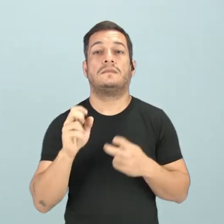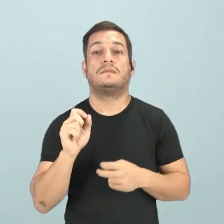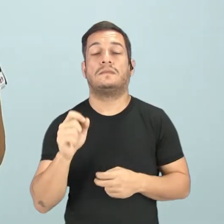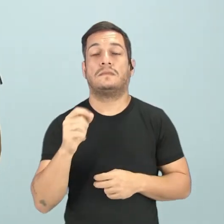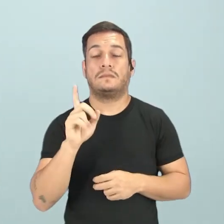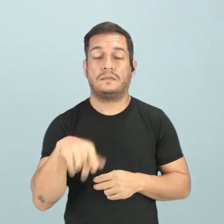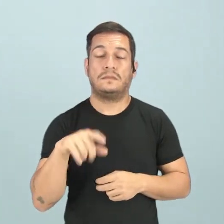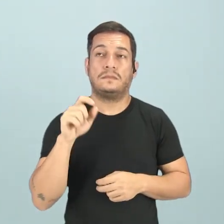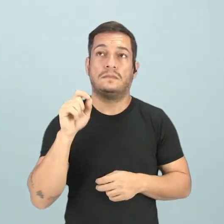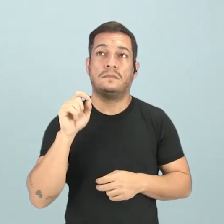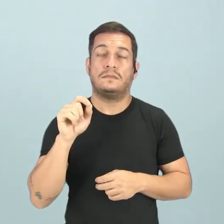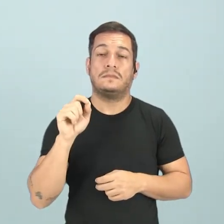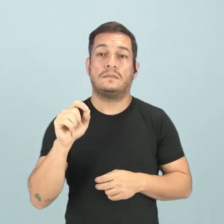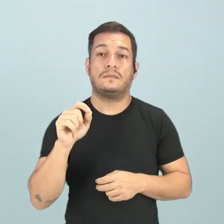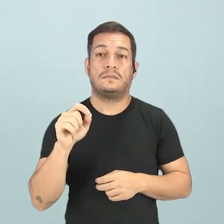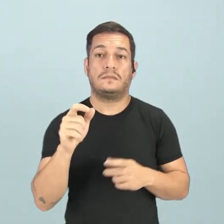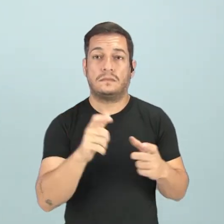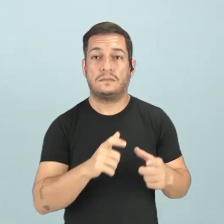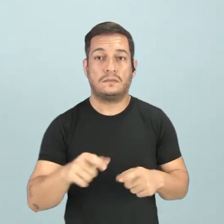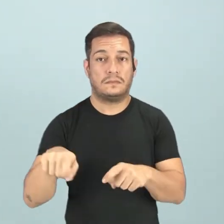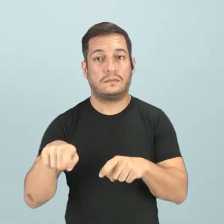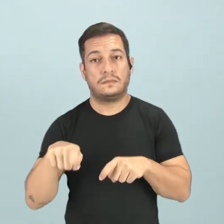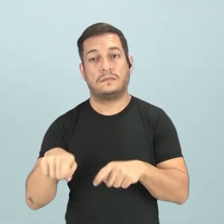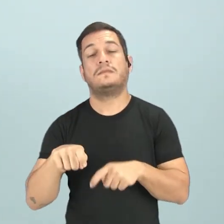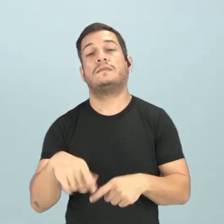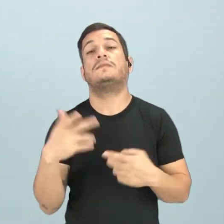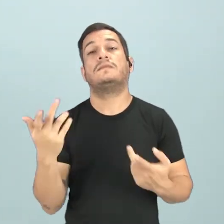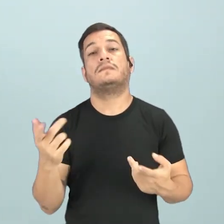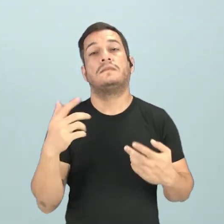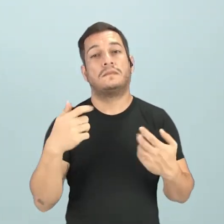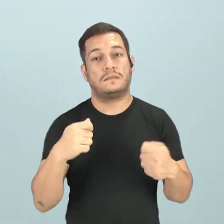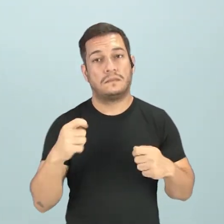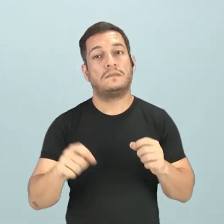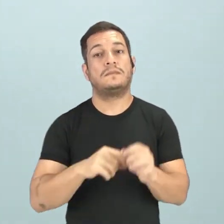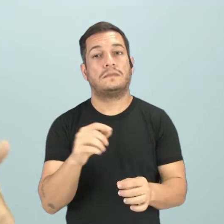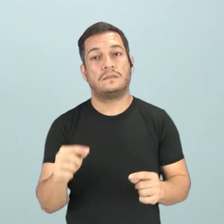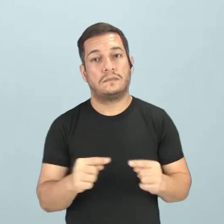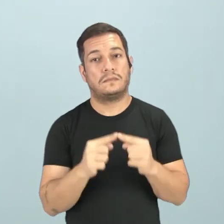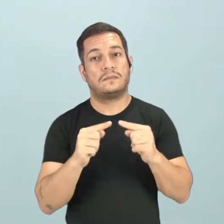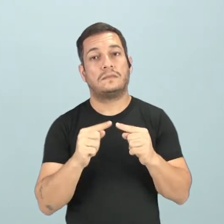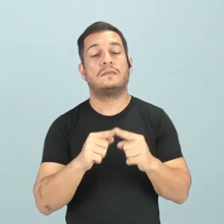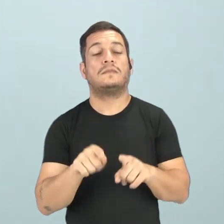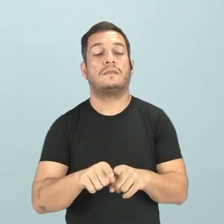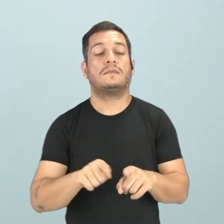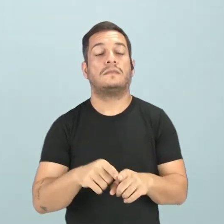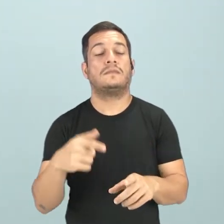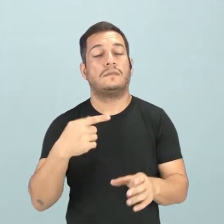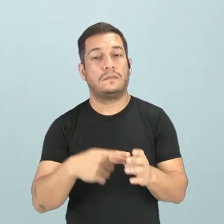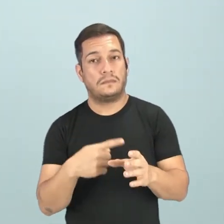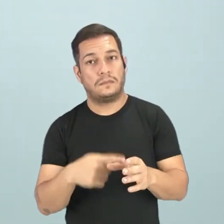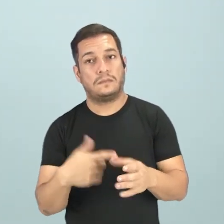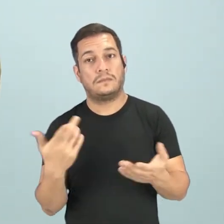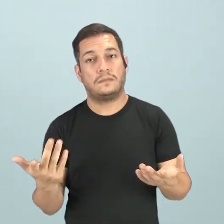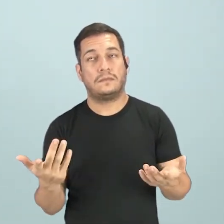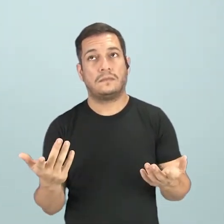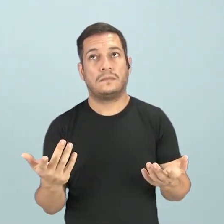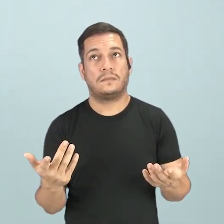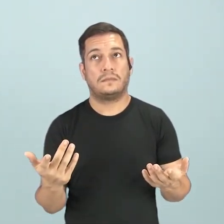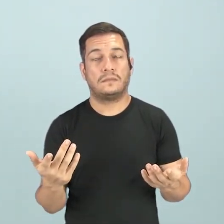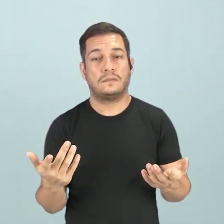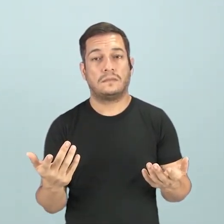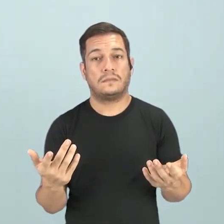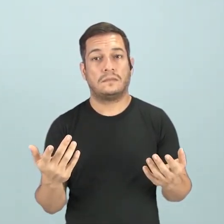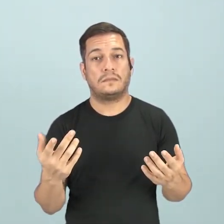que tanto o espaço rural, a zona rural, depende do espaço urbano ou a zona urbana, assim também